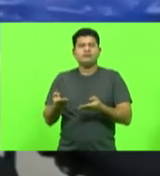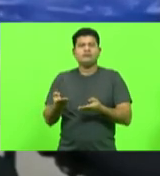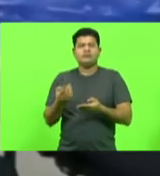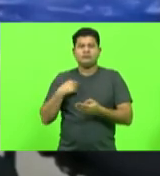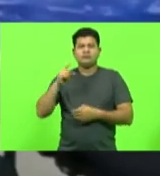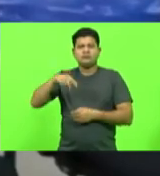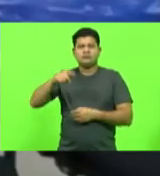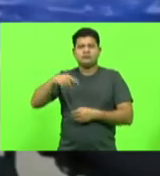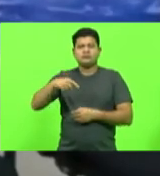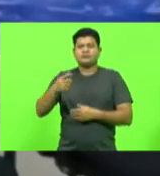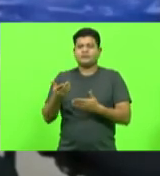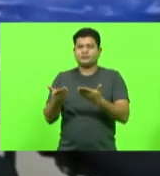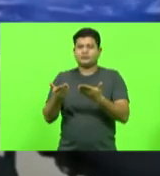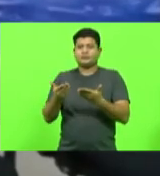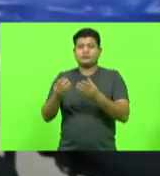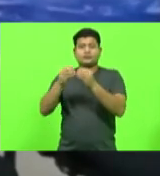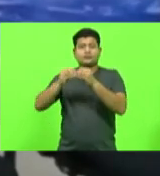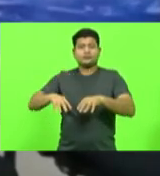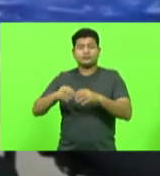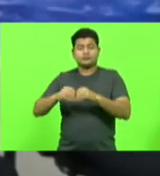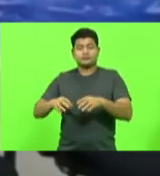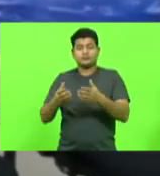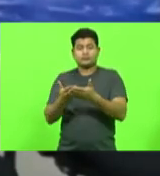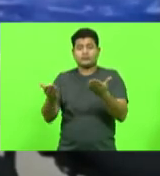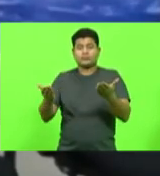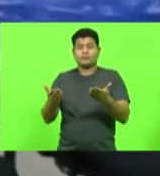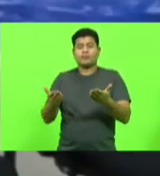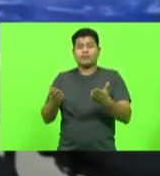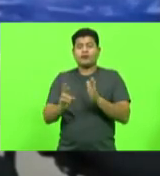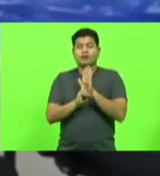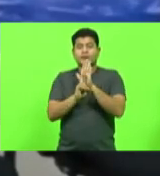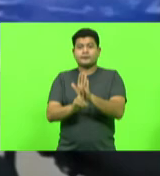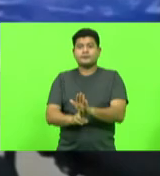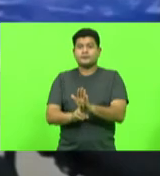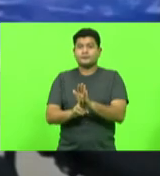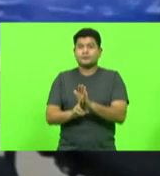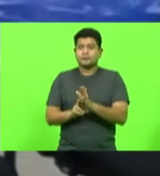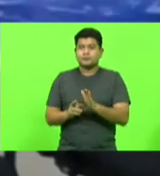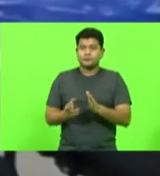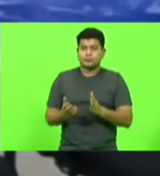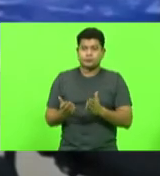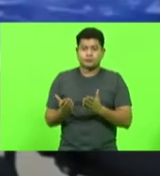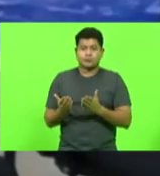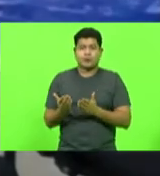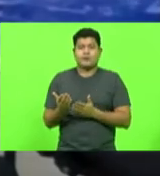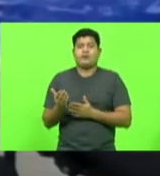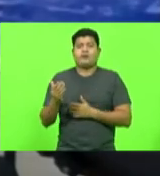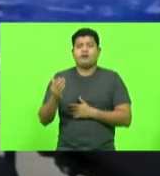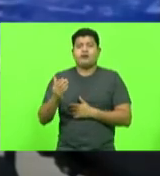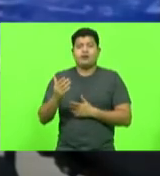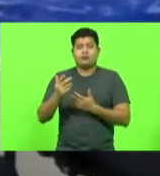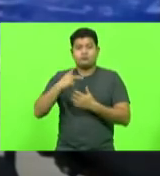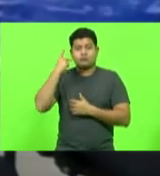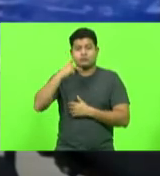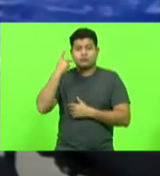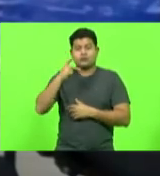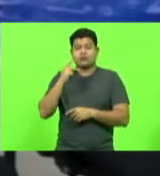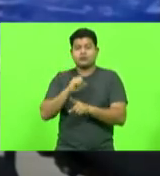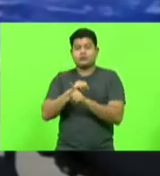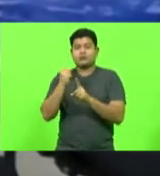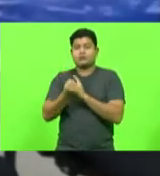são trazidos pela representação, né, de uma política de assistência social que reflete aí